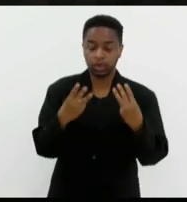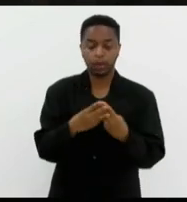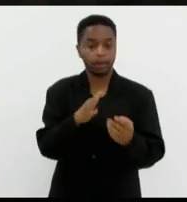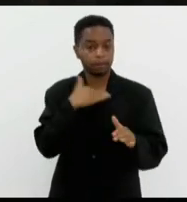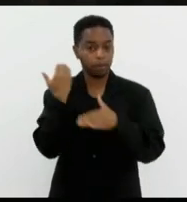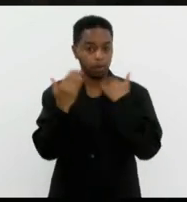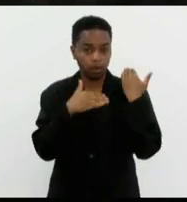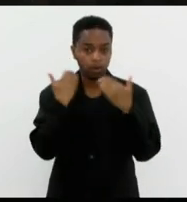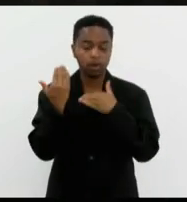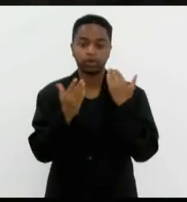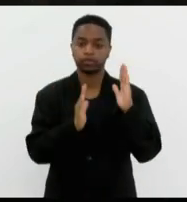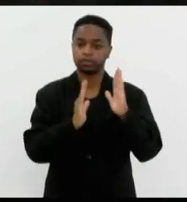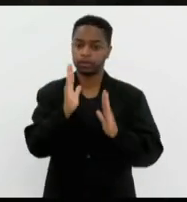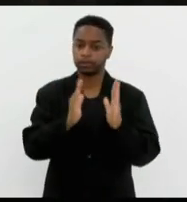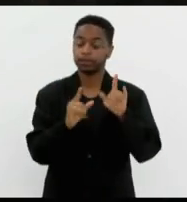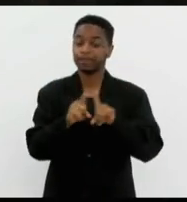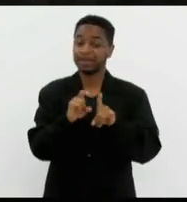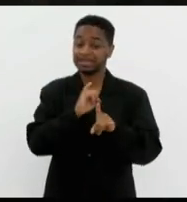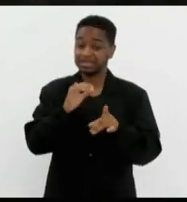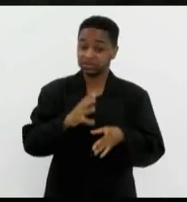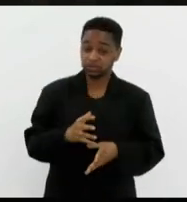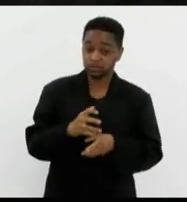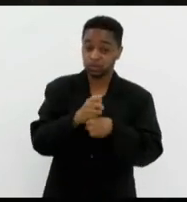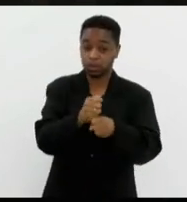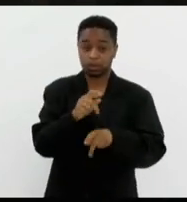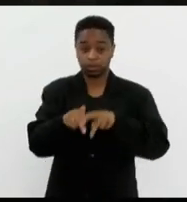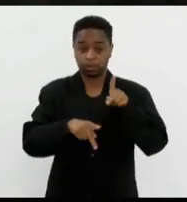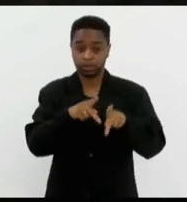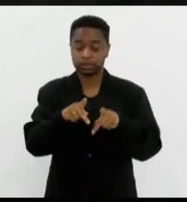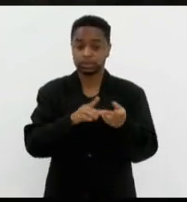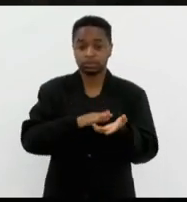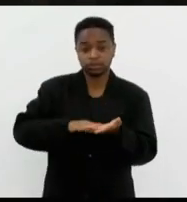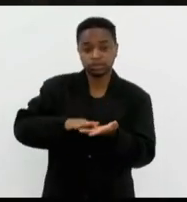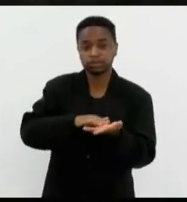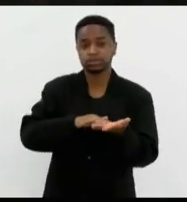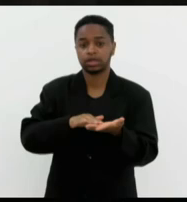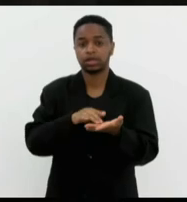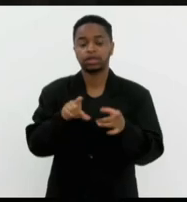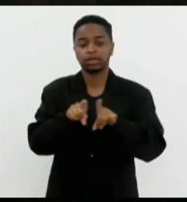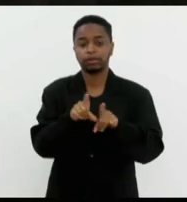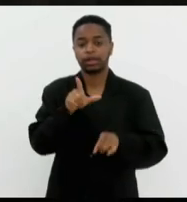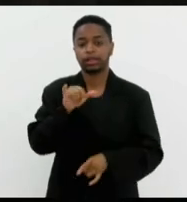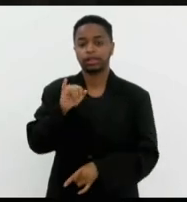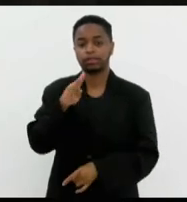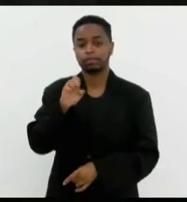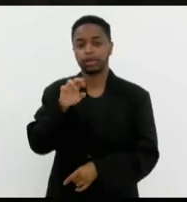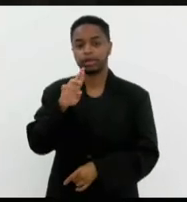e somando a população cigana, libertários,